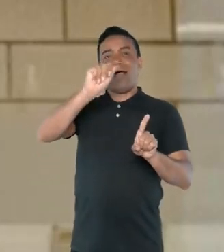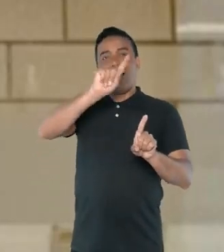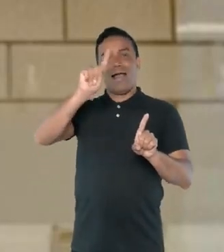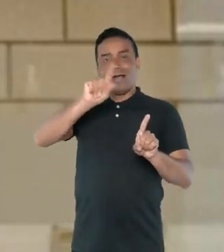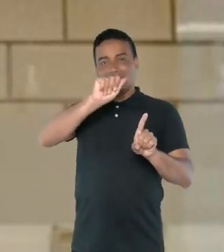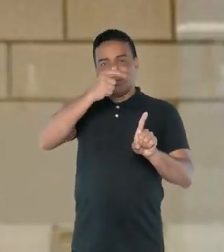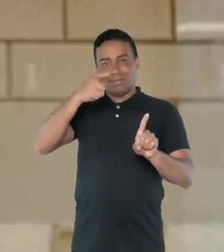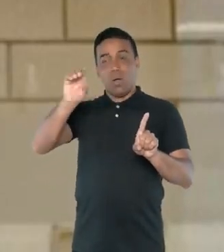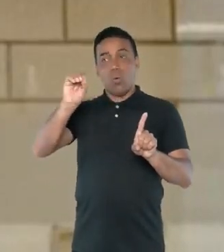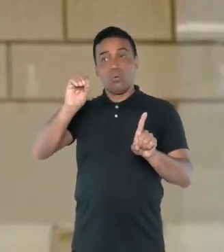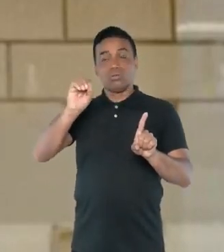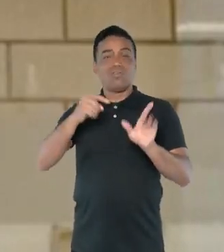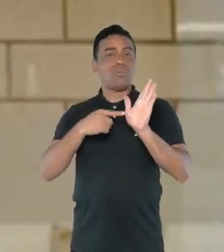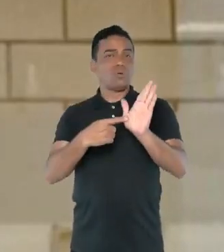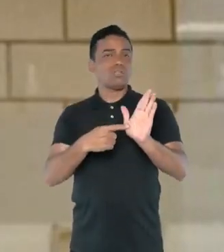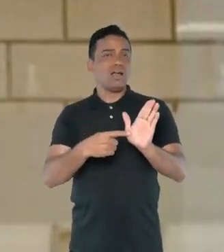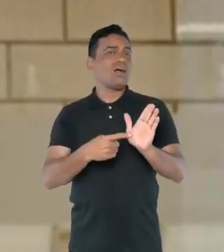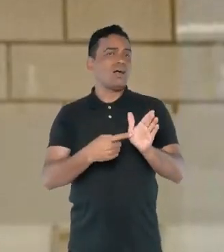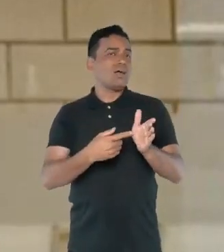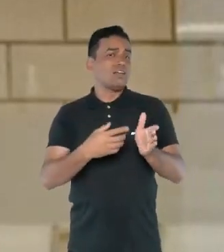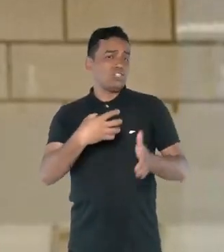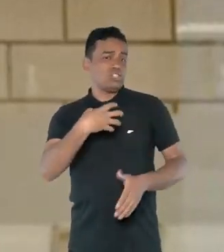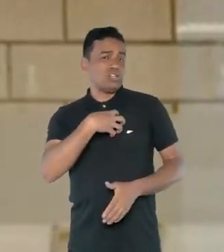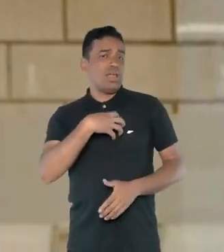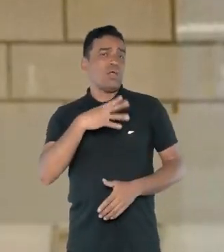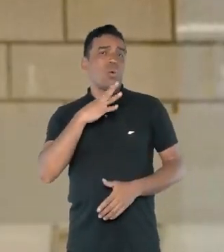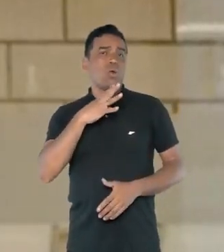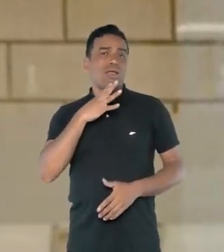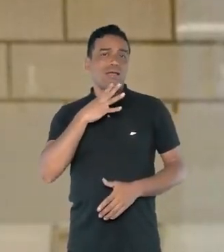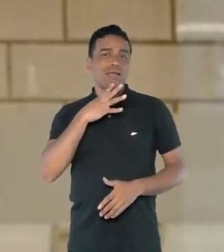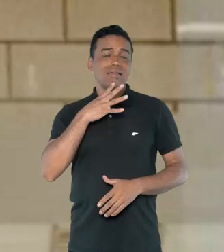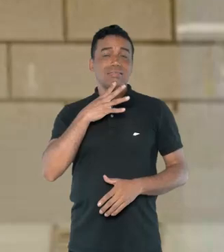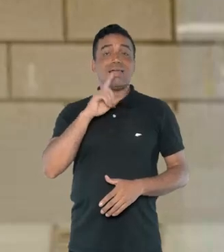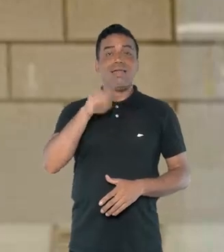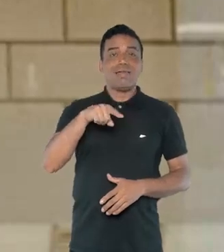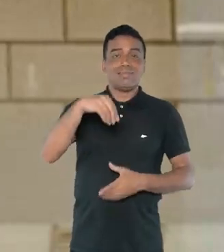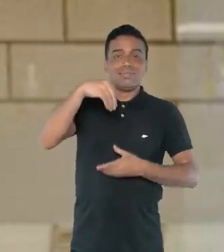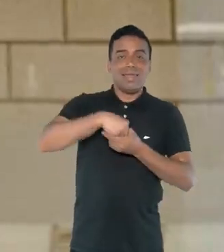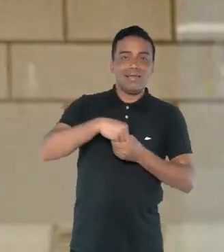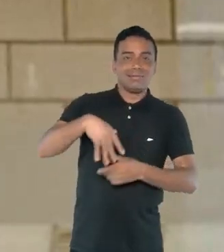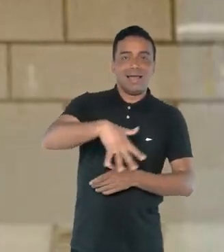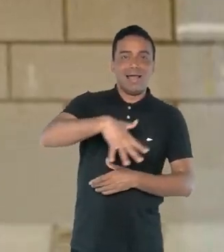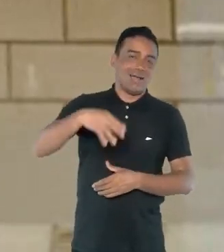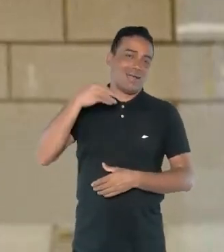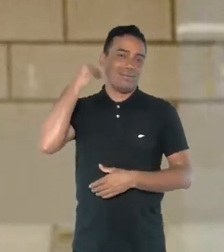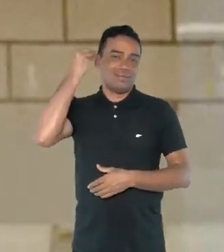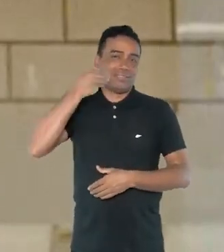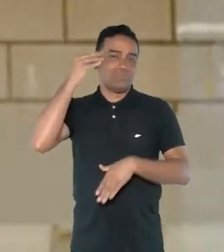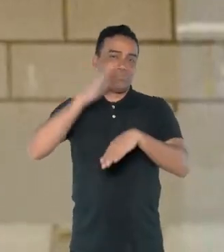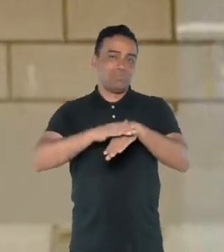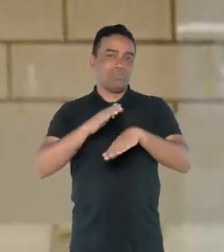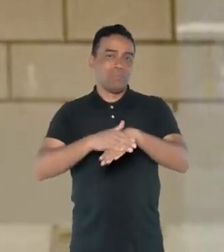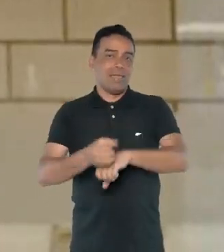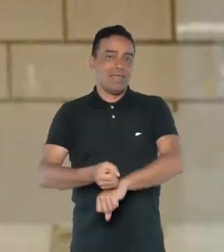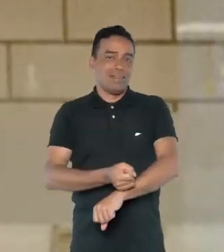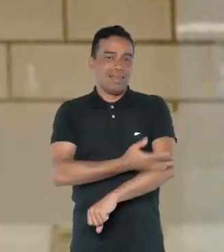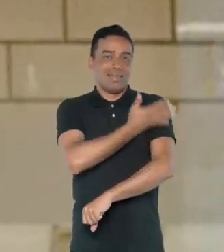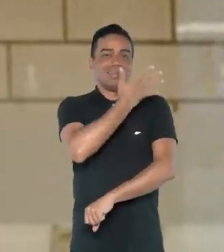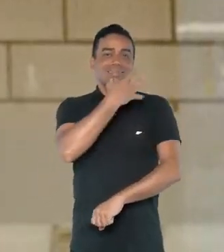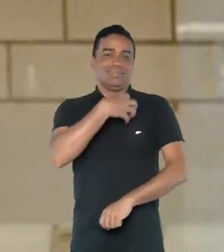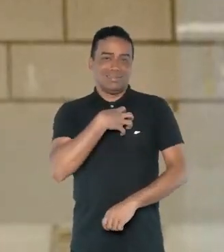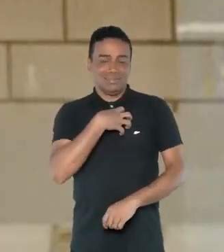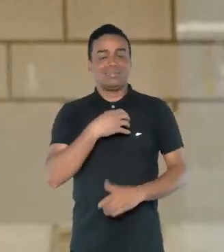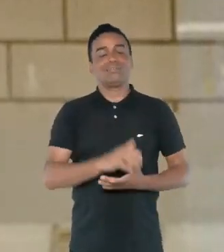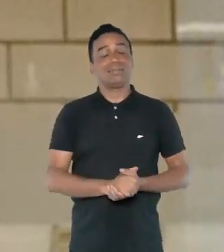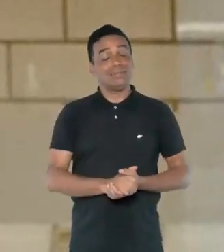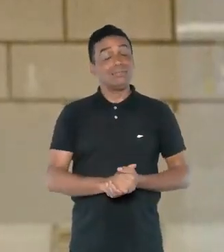o modo como a gente conhece, né, é pela experiência. Nesse sentido que ele vai dizer que o Tratado da Natureza Humana